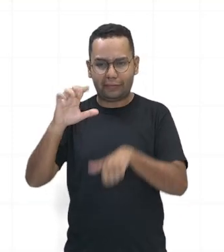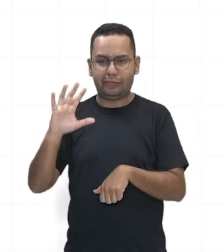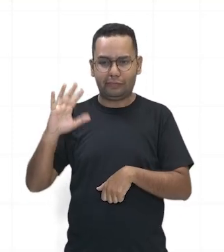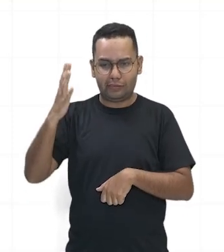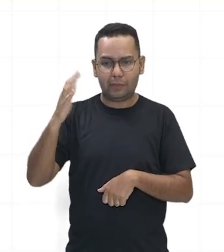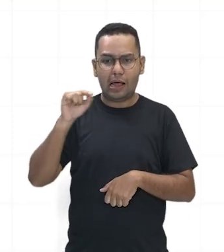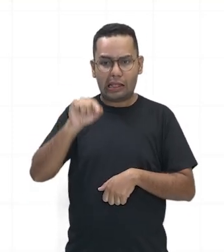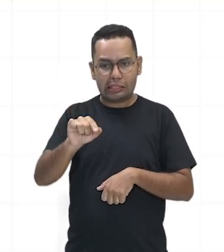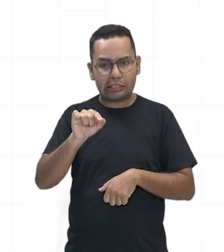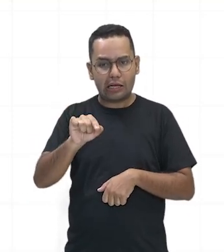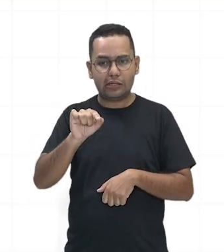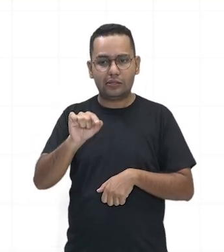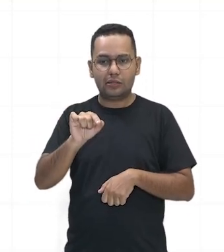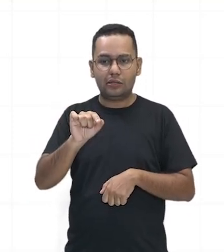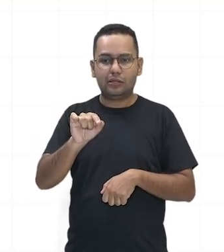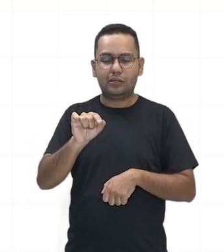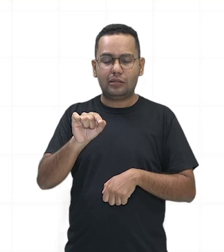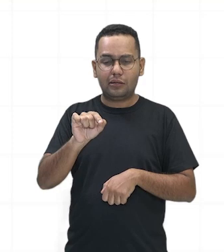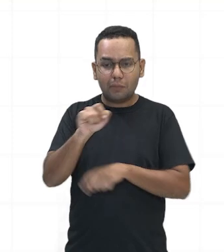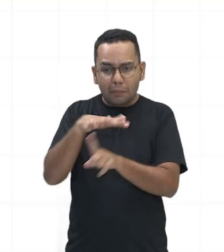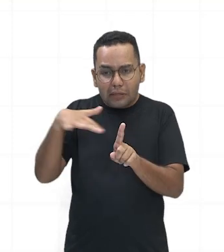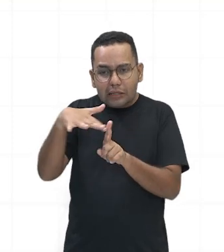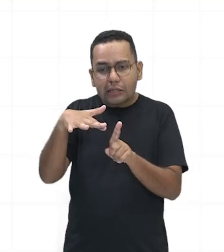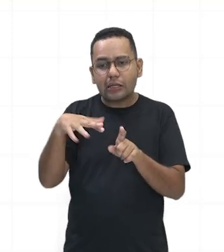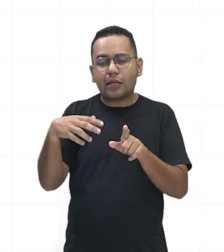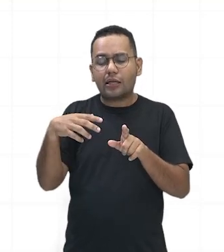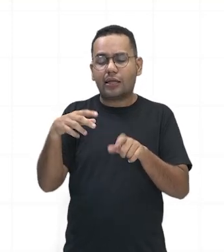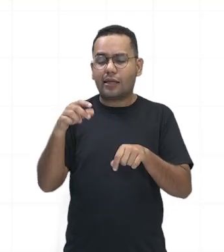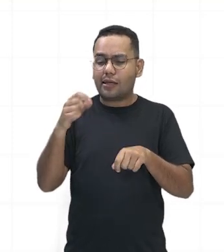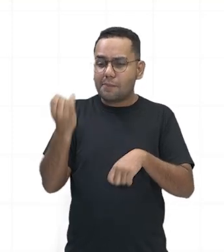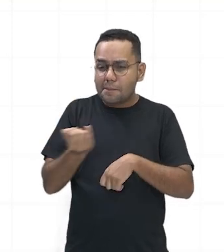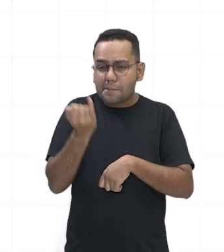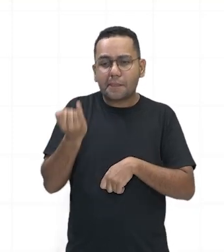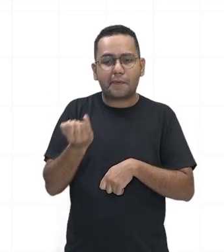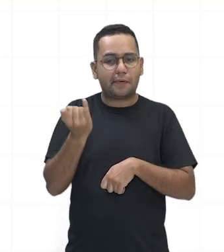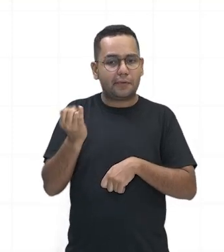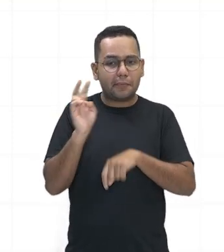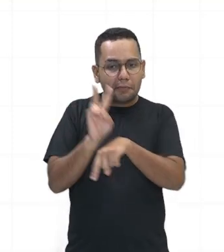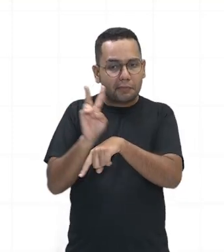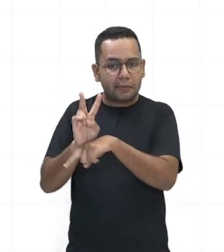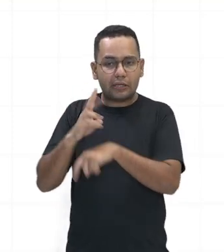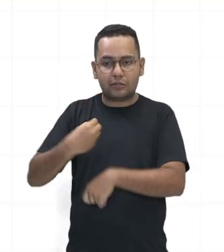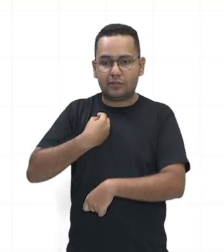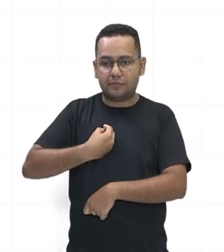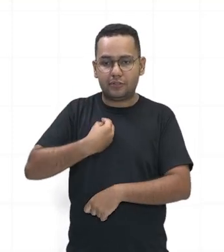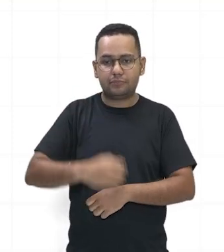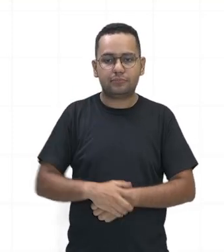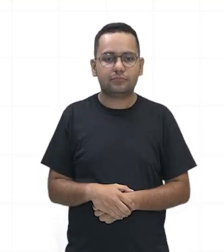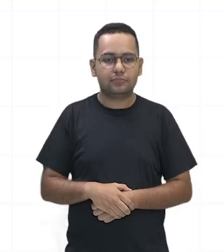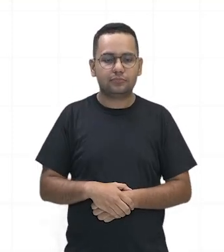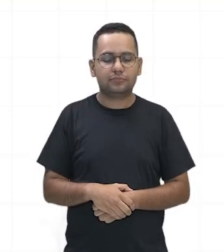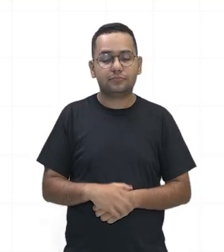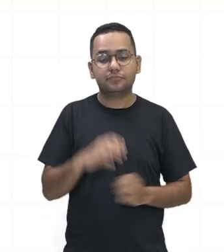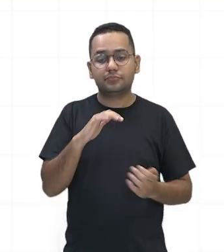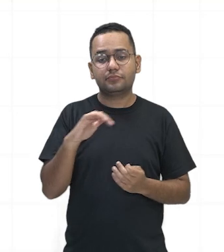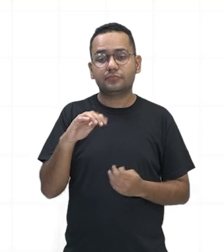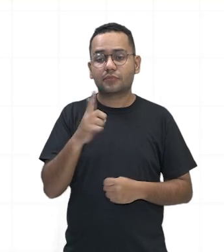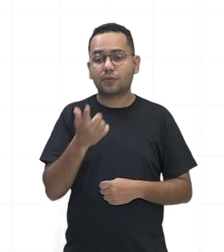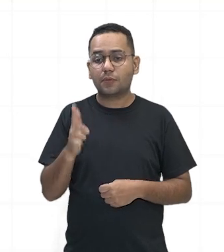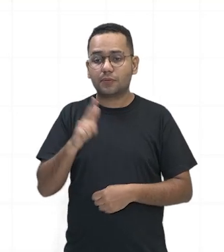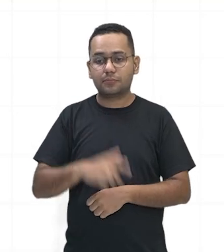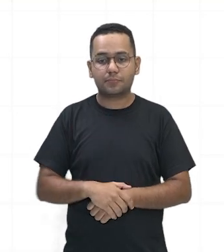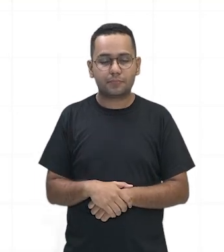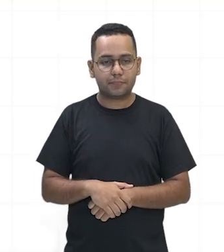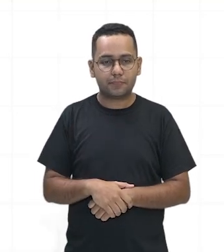para a manutenção da vida, como já falamos anteriormente. Também nós temos o aspecto da dimensão